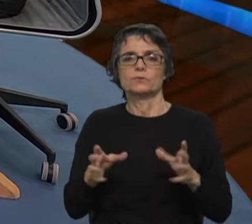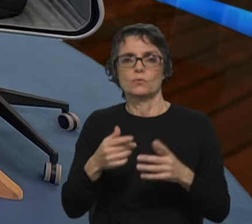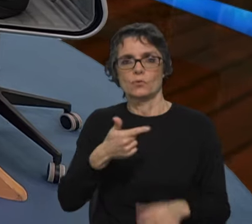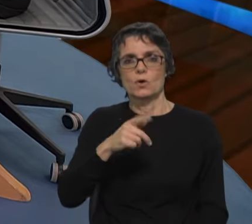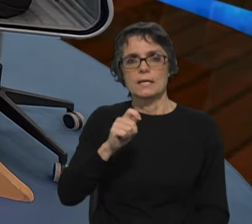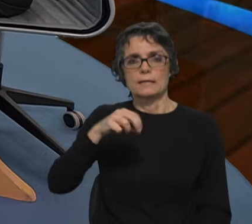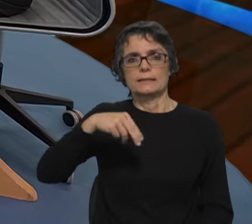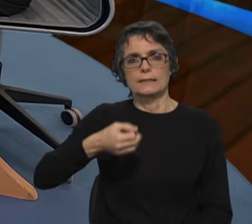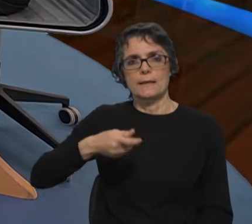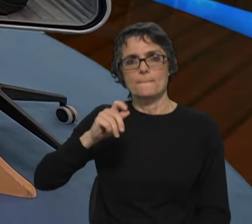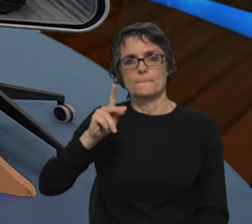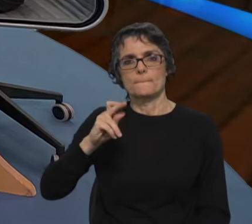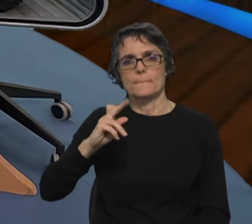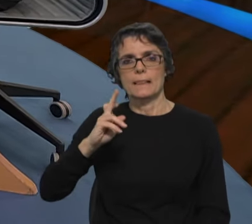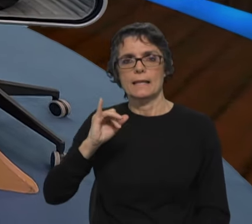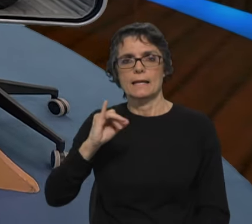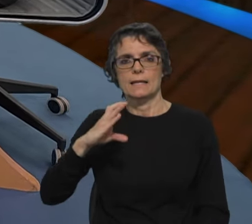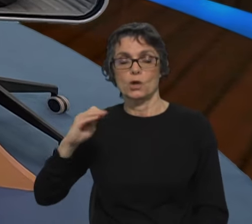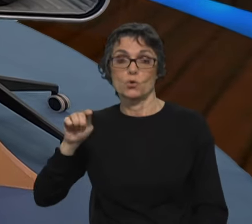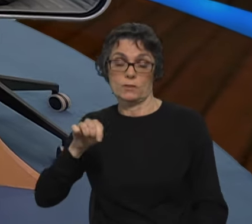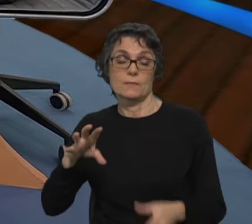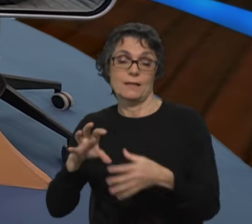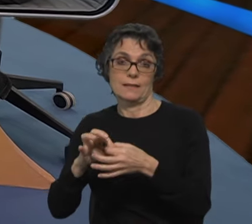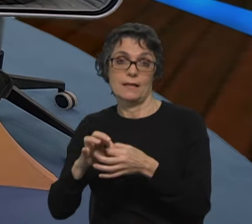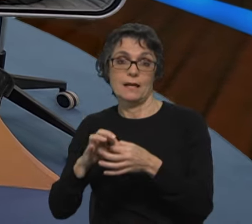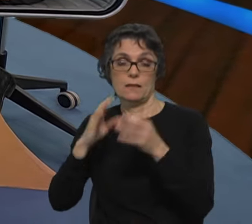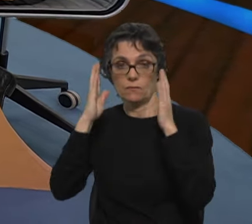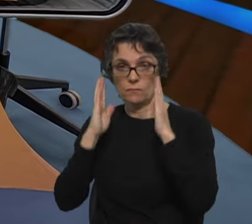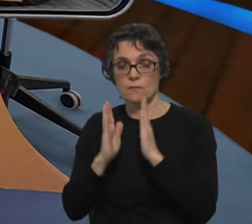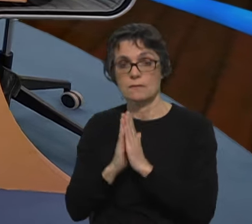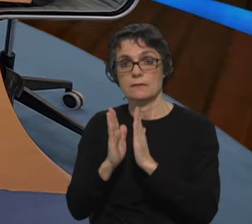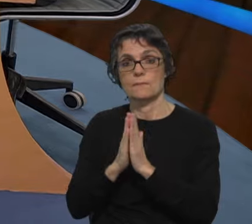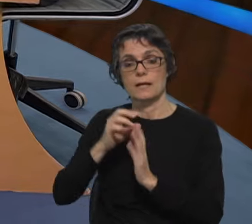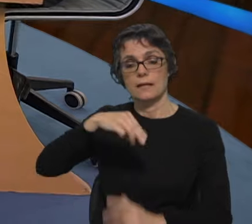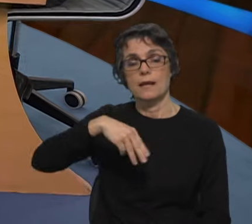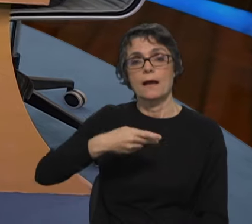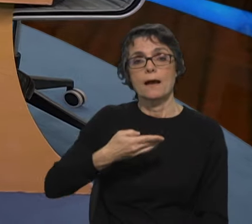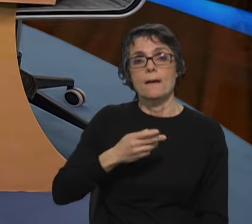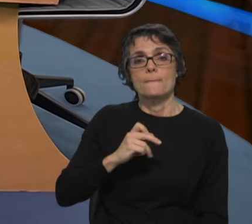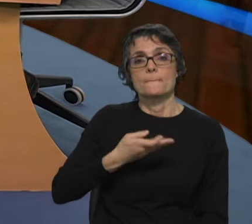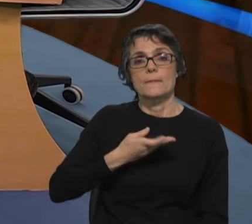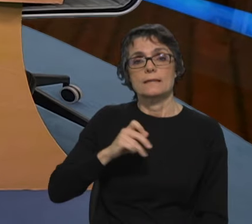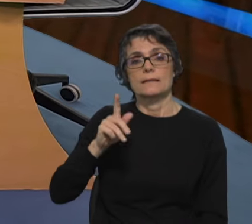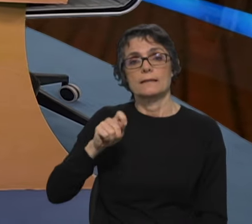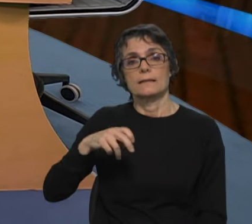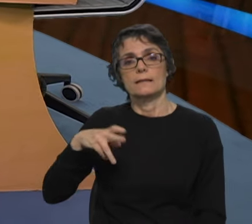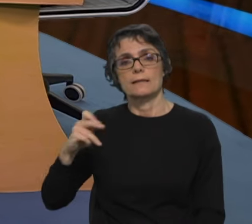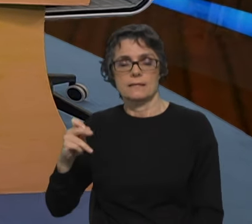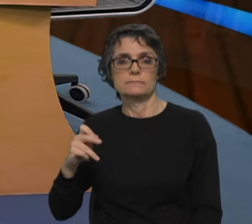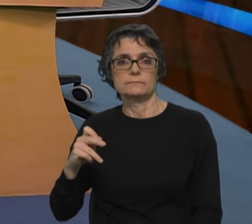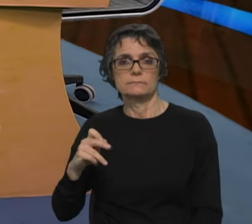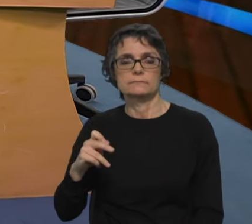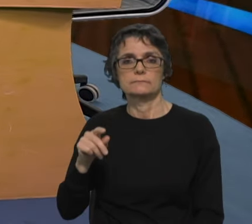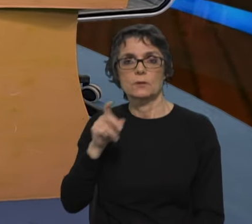aparecem ali várias des liações com Santa Maria Madalena que foi a Padroeira dos templários como é que ao longo tantos séculos ela